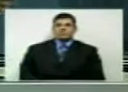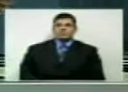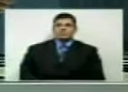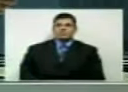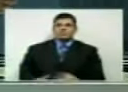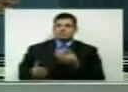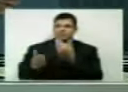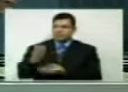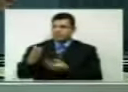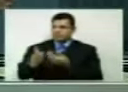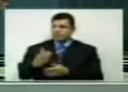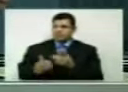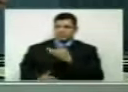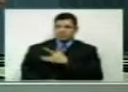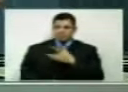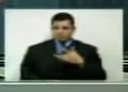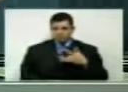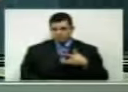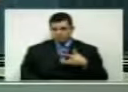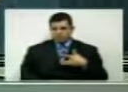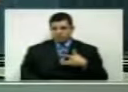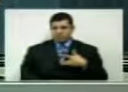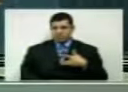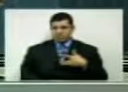o gasto com saúde